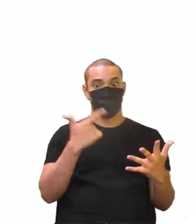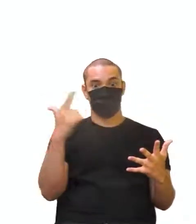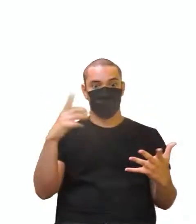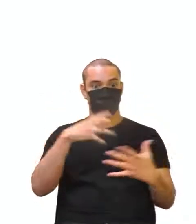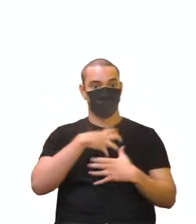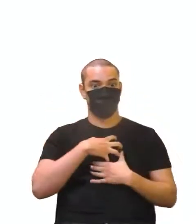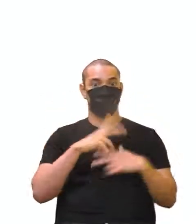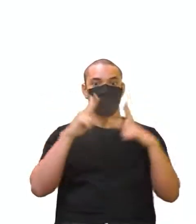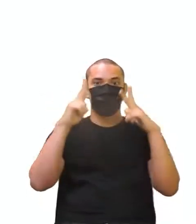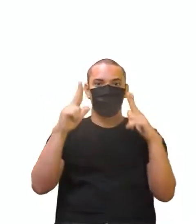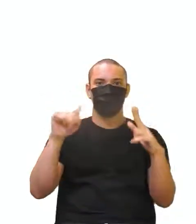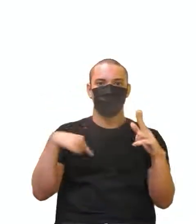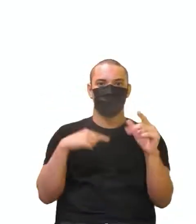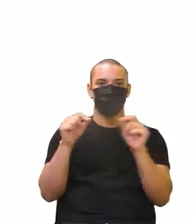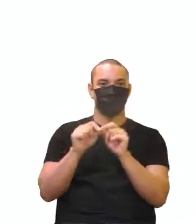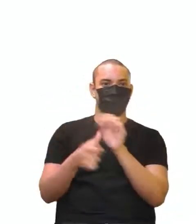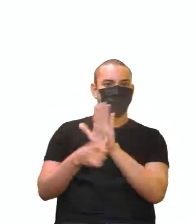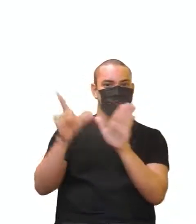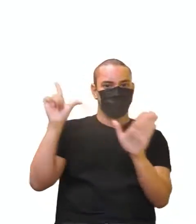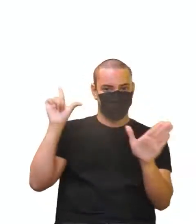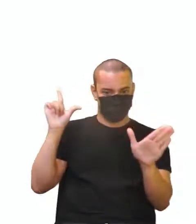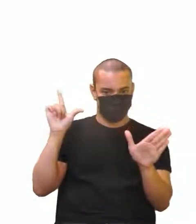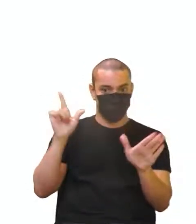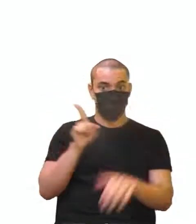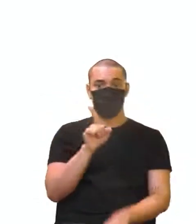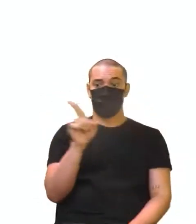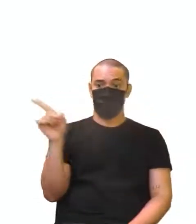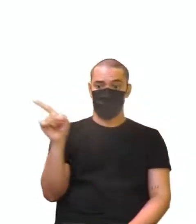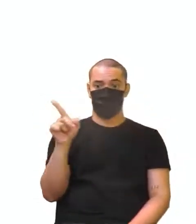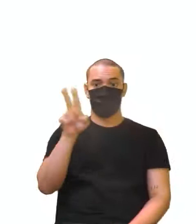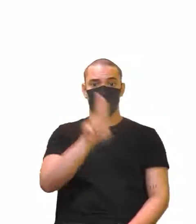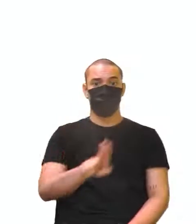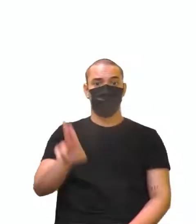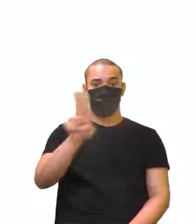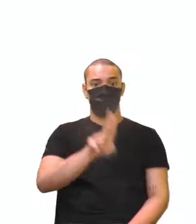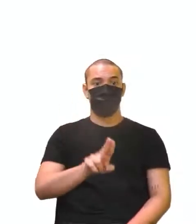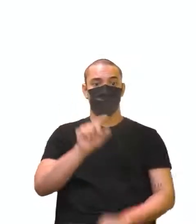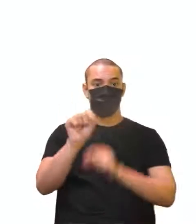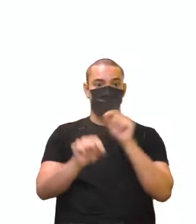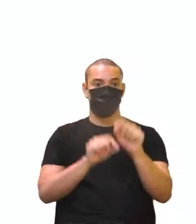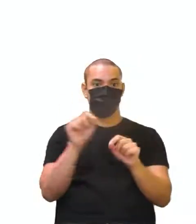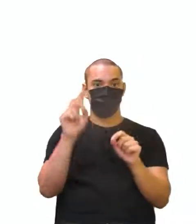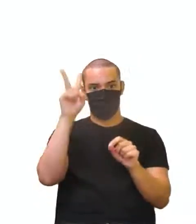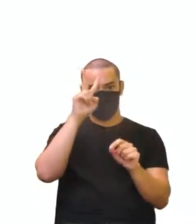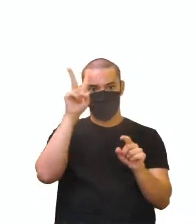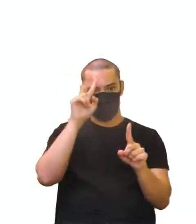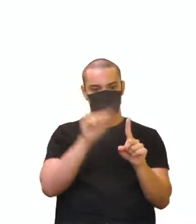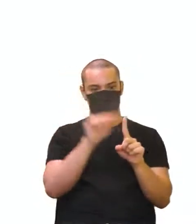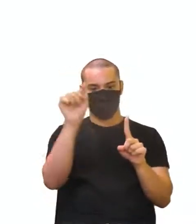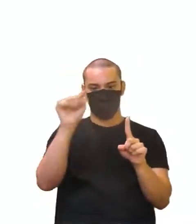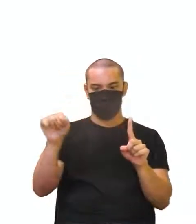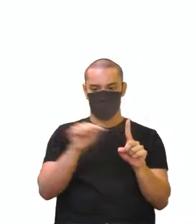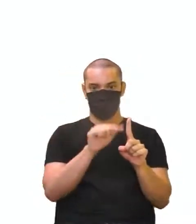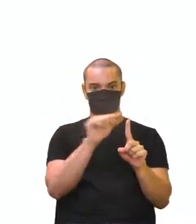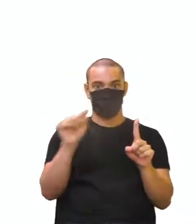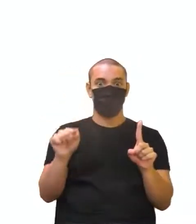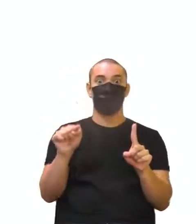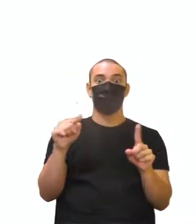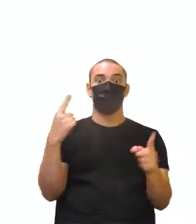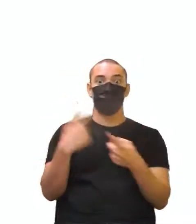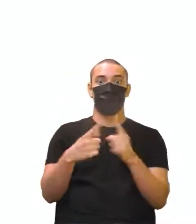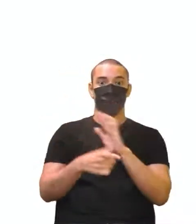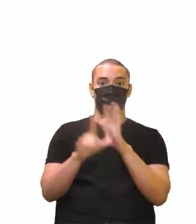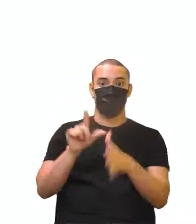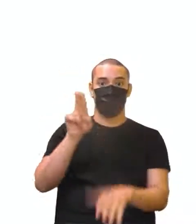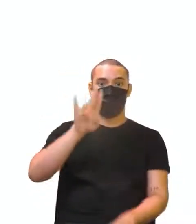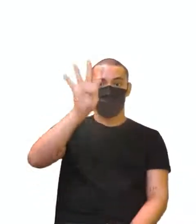formato, a mesma coisa que a gente fez no quadro lá, né? Aqui você está usando o estilo chuveirinho. O professor lá fez o quadro de Pinet. Você pode fazer o